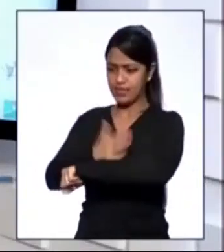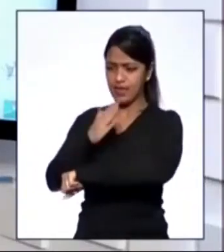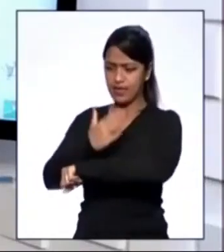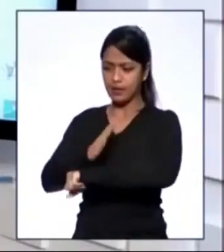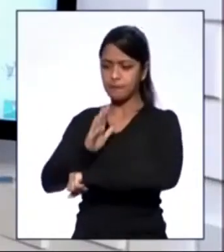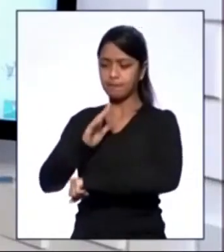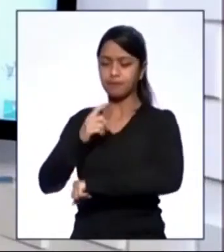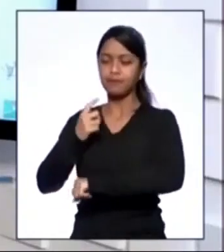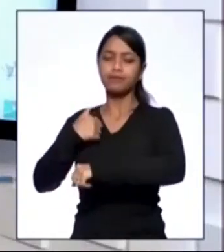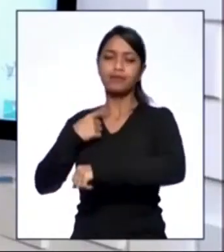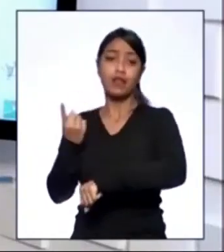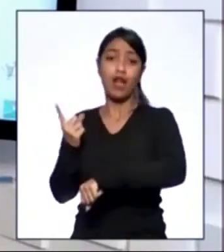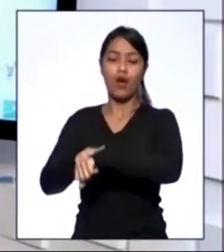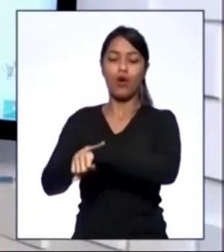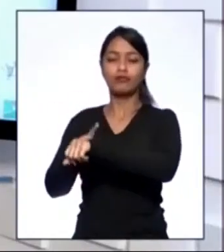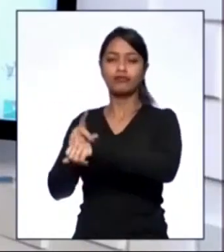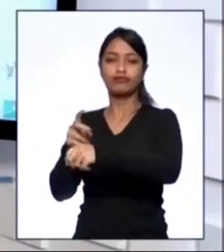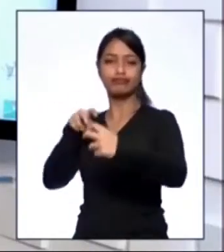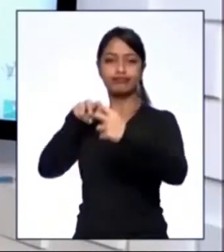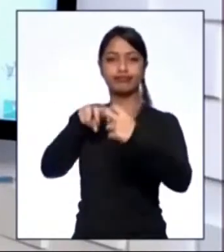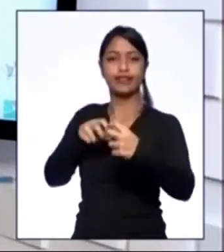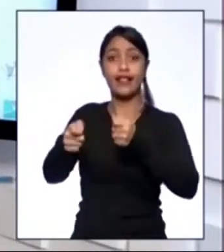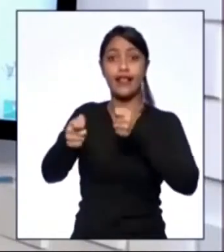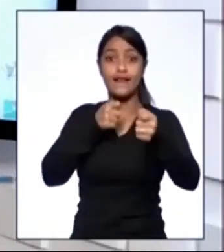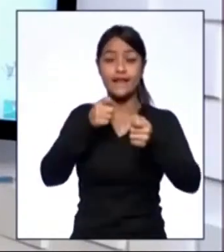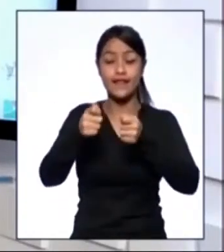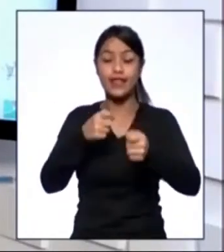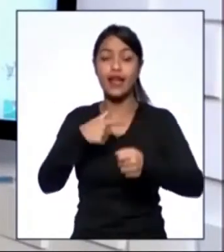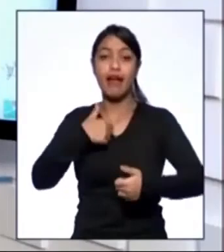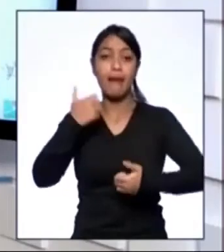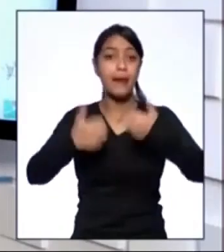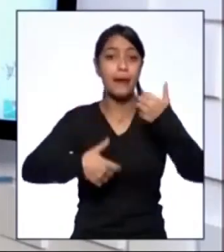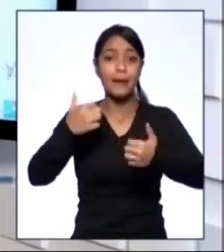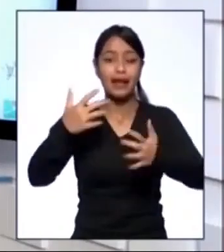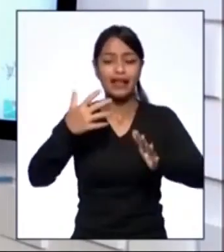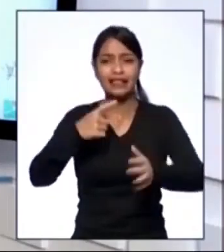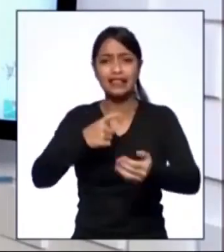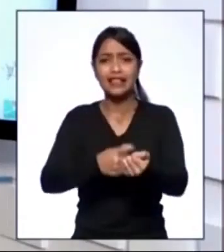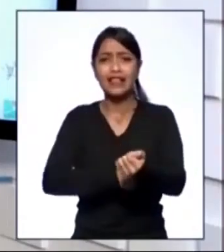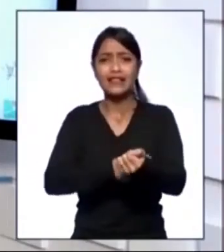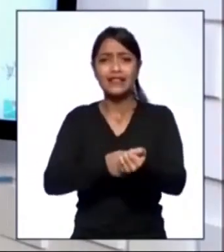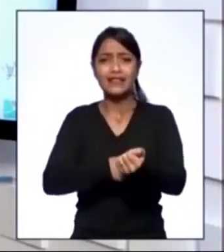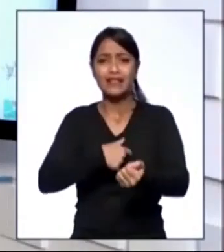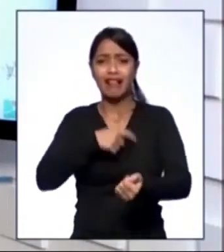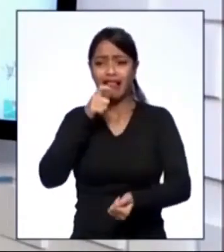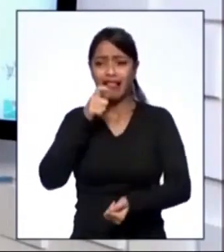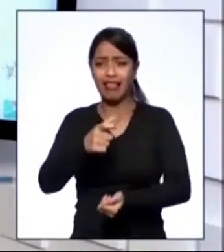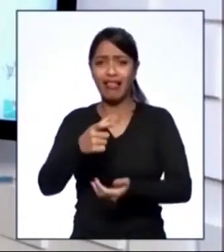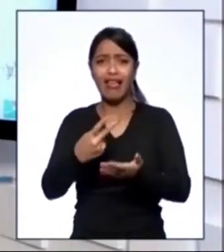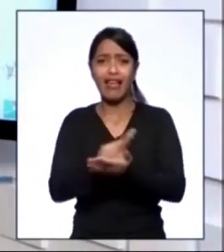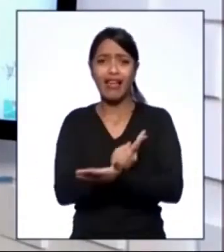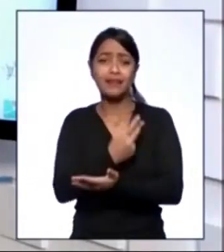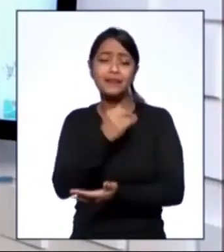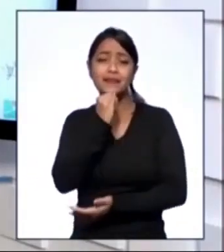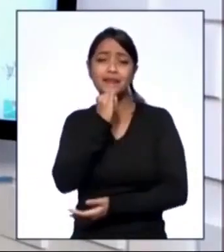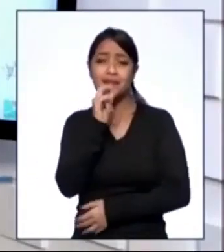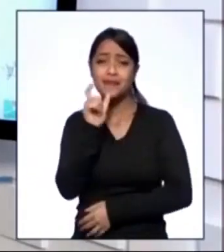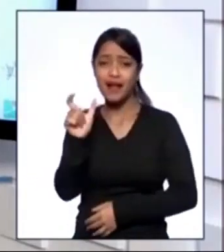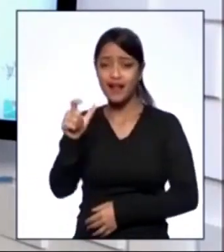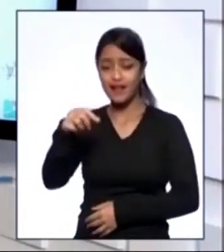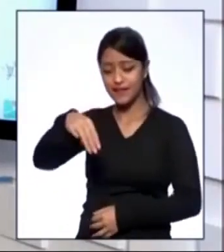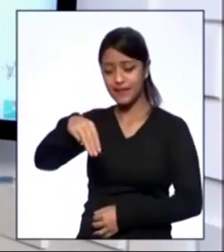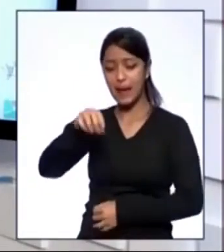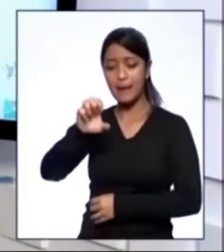muito nervoso, você não consegue. De repente você solta um menos, entende? Você nunca mais vai esquecer que você falou um menos na hora errada, que nem